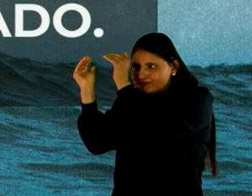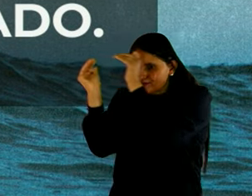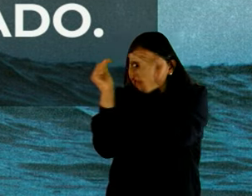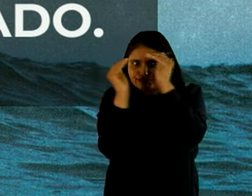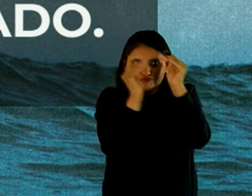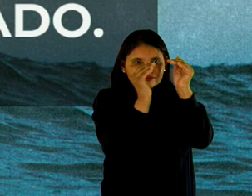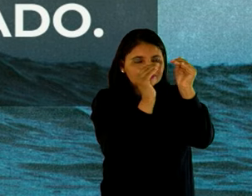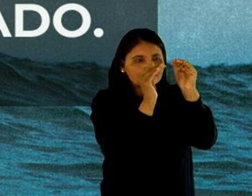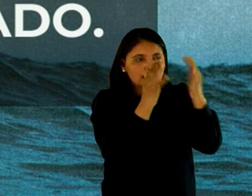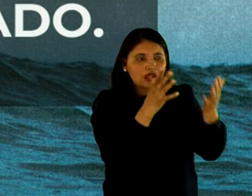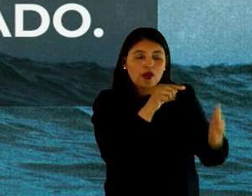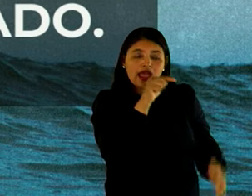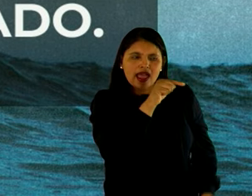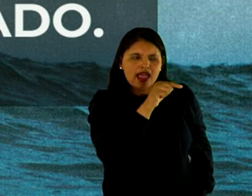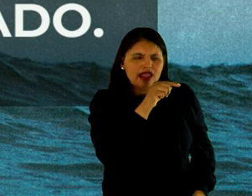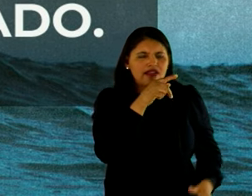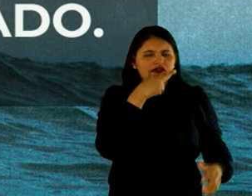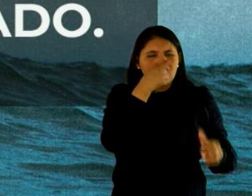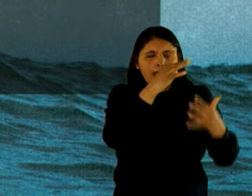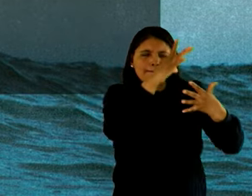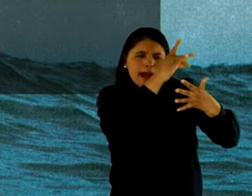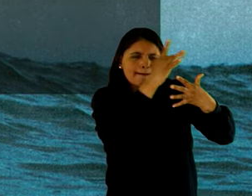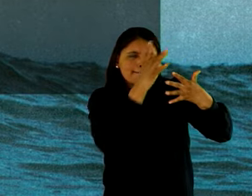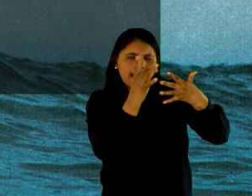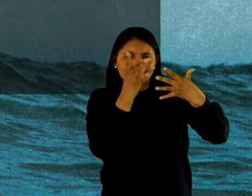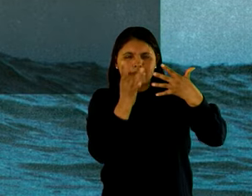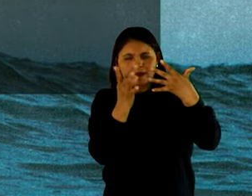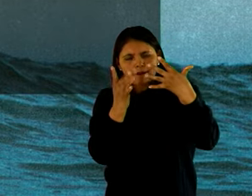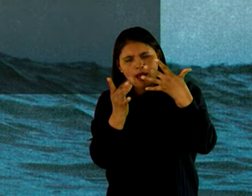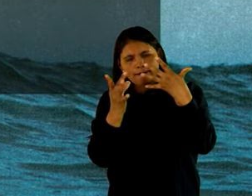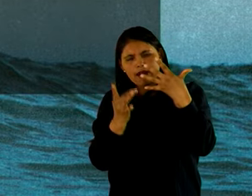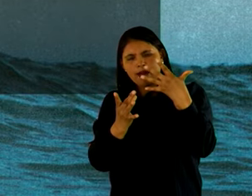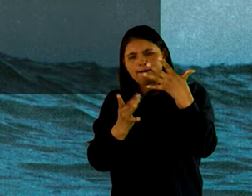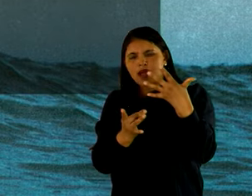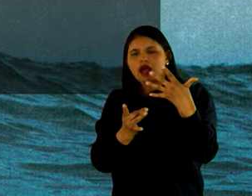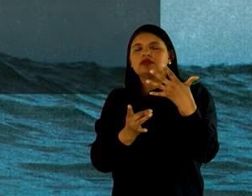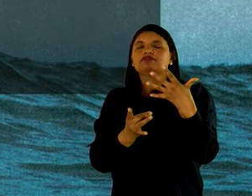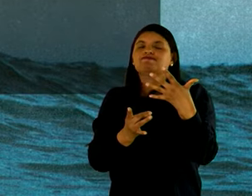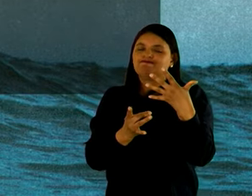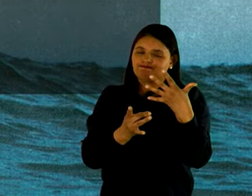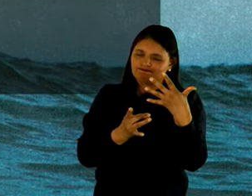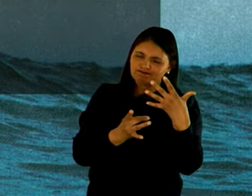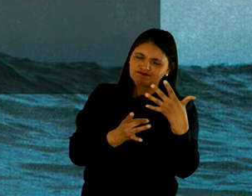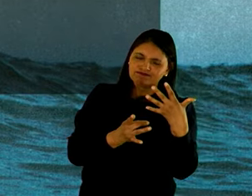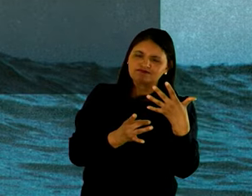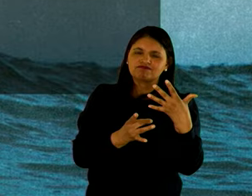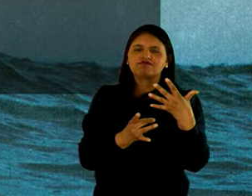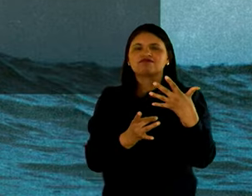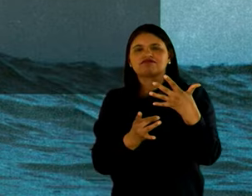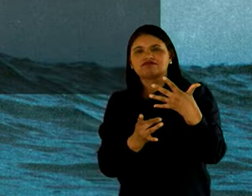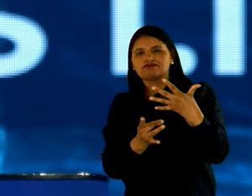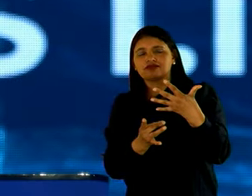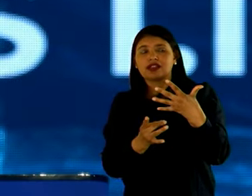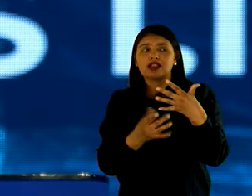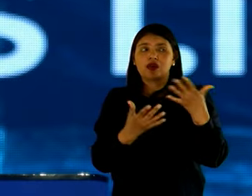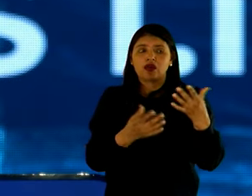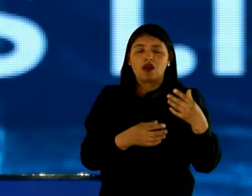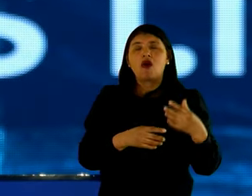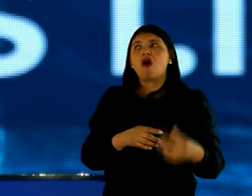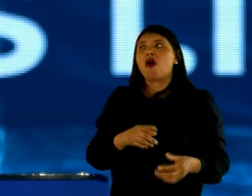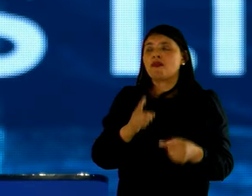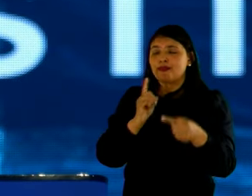Ele contou tudo e não escondeu nada. Ele contou que Deus tinha separado ele para aquela missão